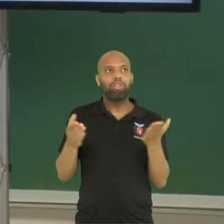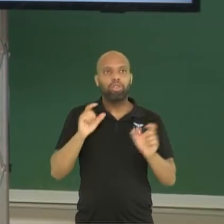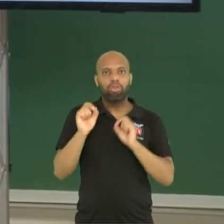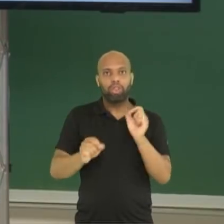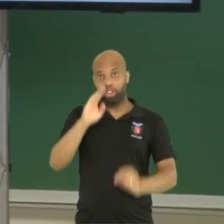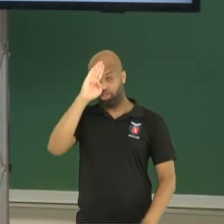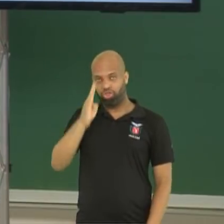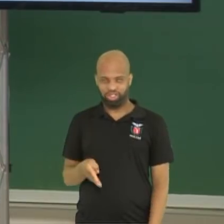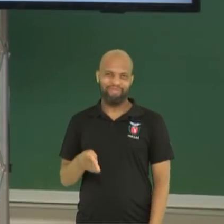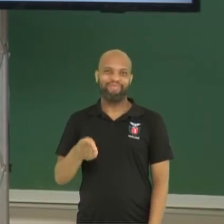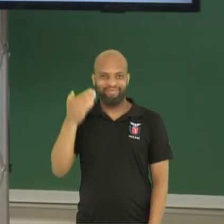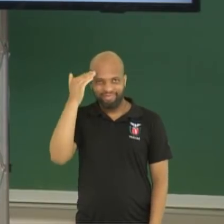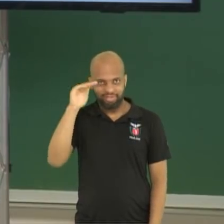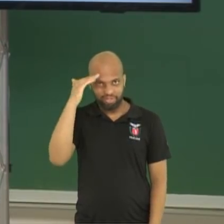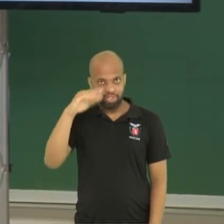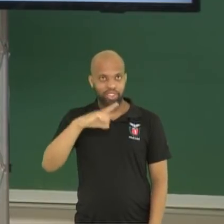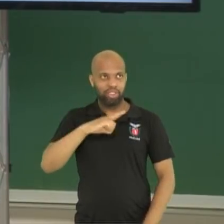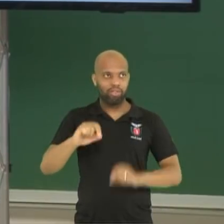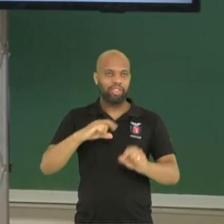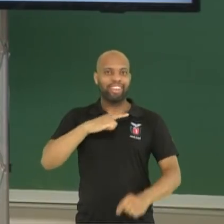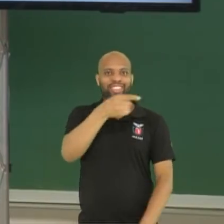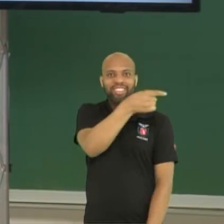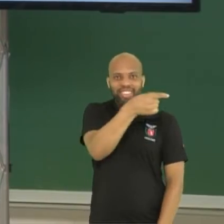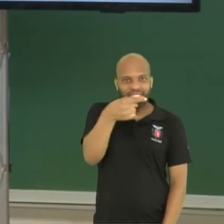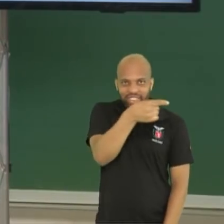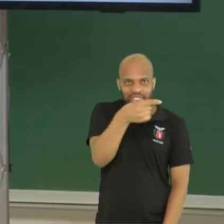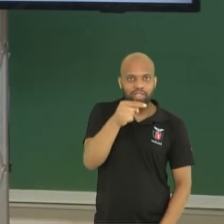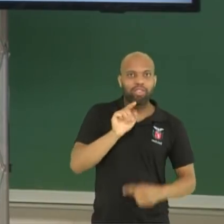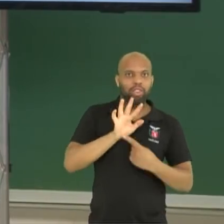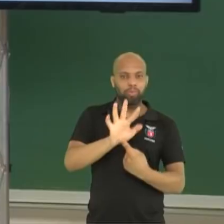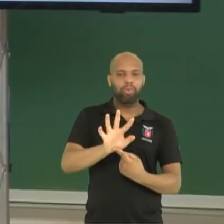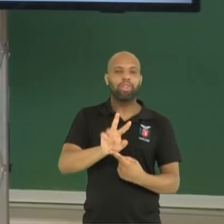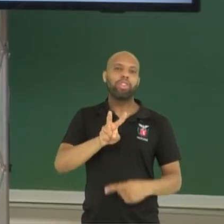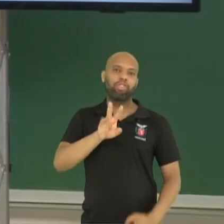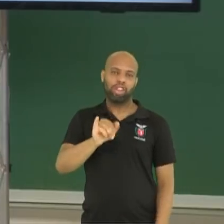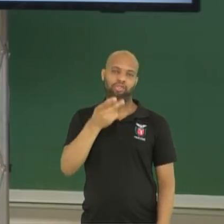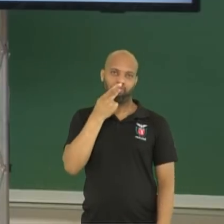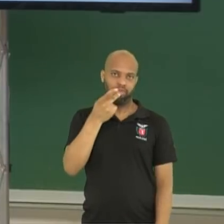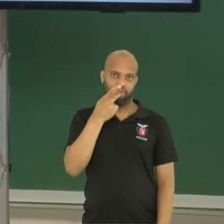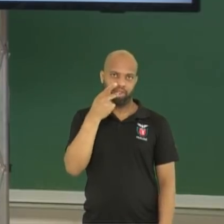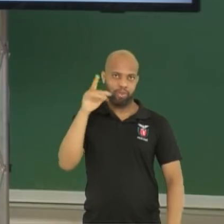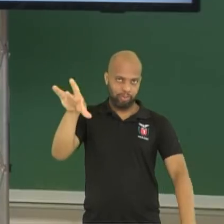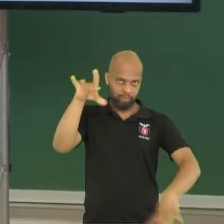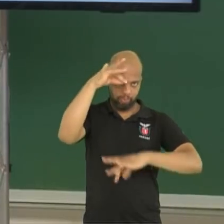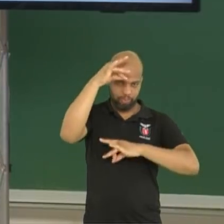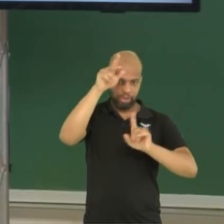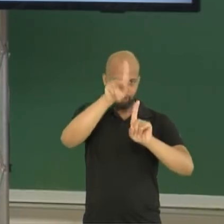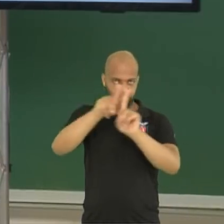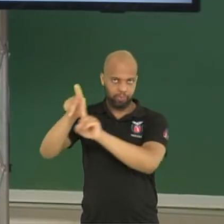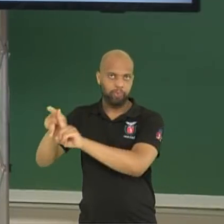seria discurso direto, teríamos um travessão ali, né, indicando a fala integral do personagem, tá bom?